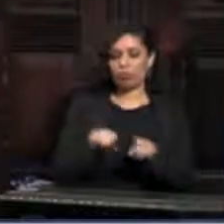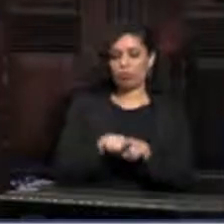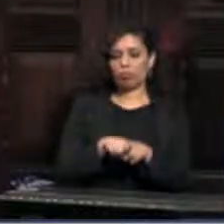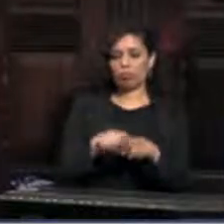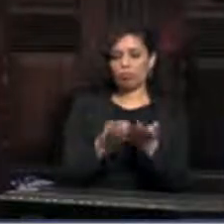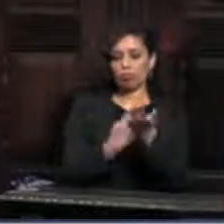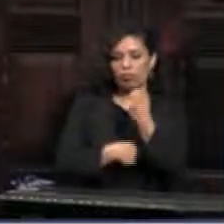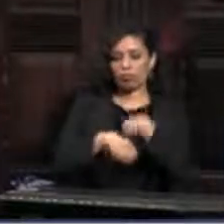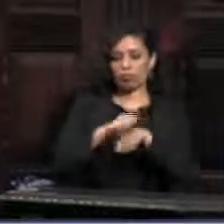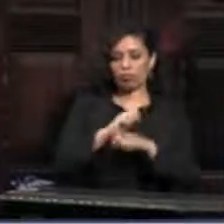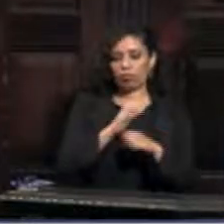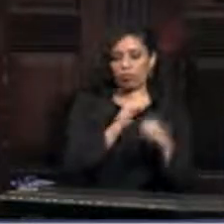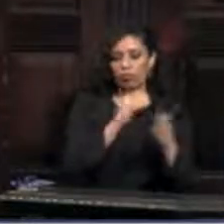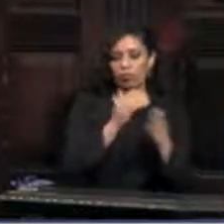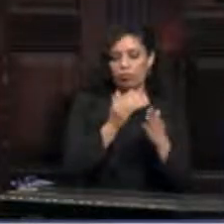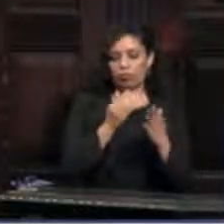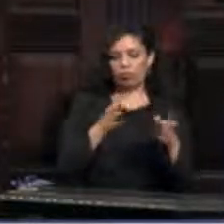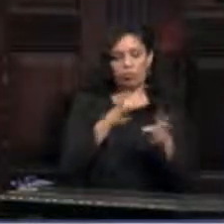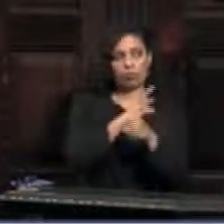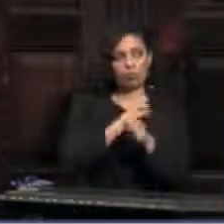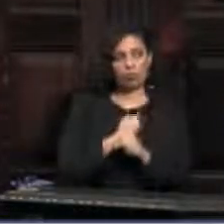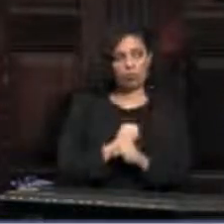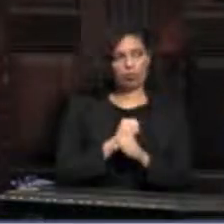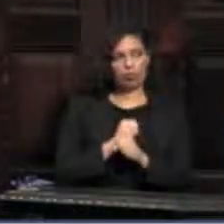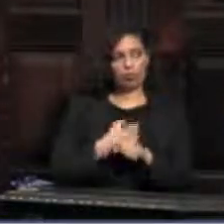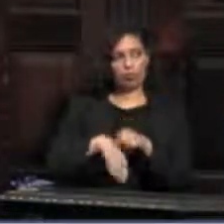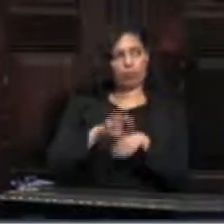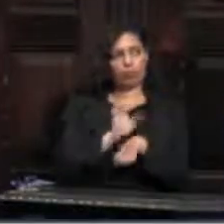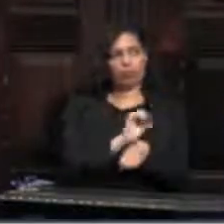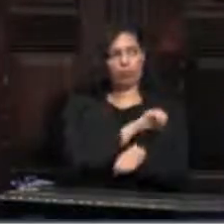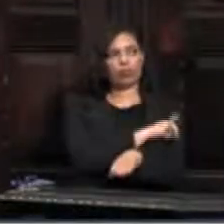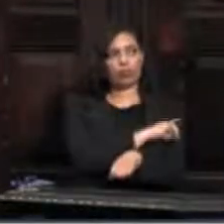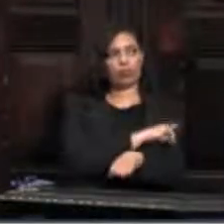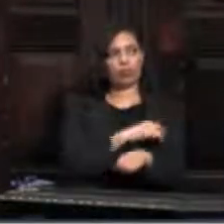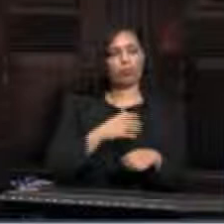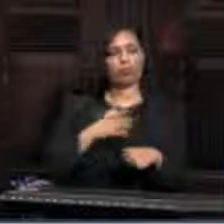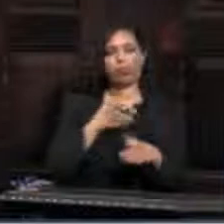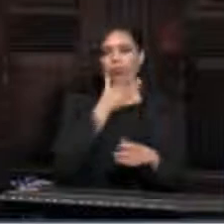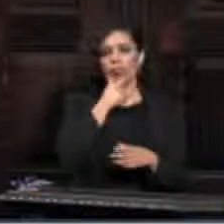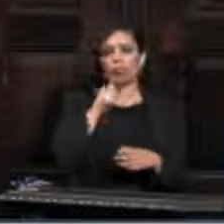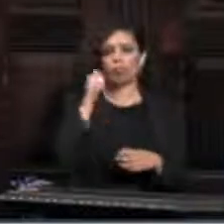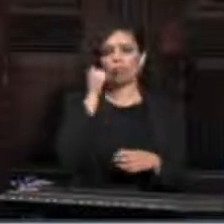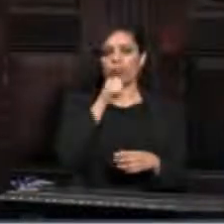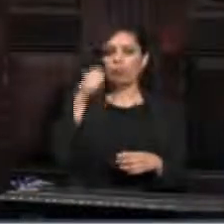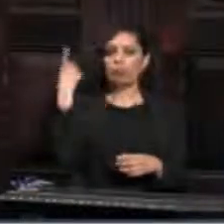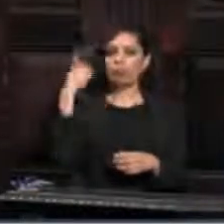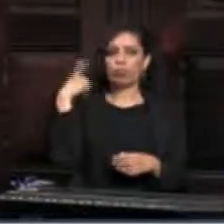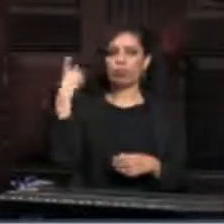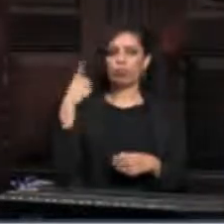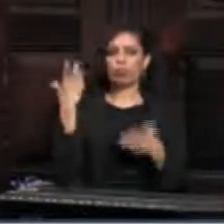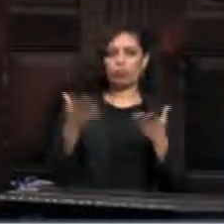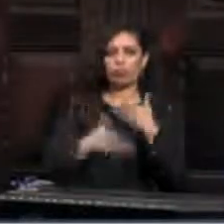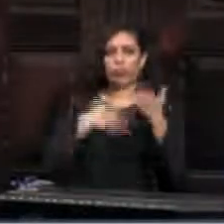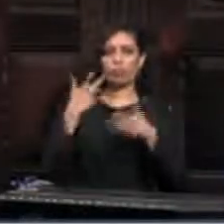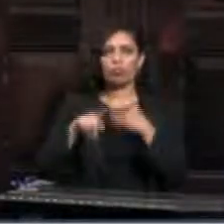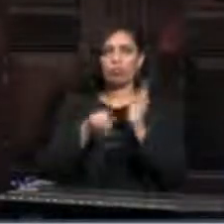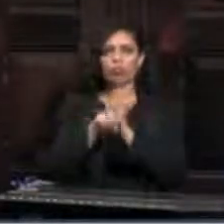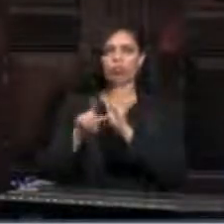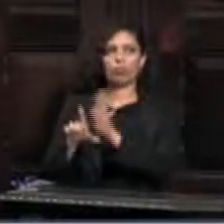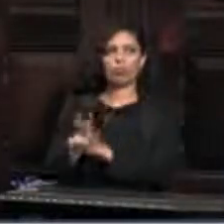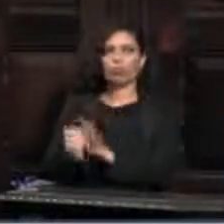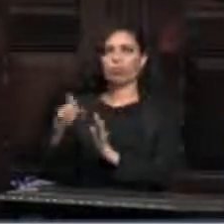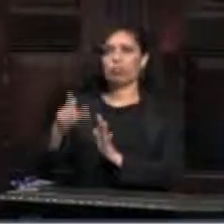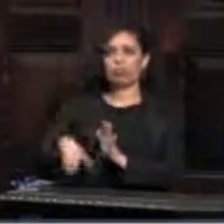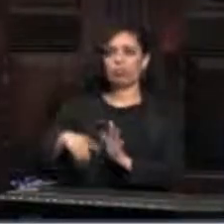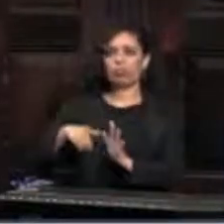mista no âmbito do Estado do Rio de Janeiro e da Optrans Providências. Senhoras e senhores deputados, o objetivo desse projeto é